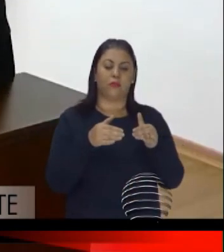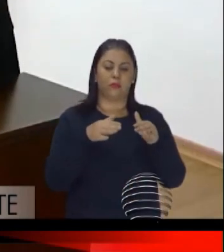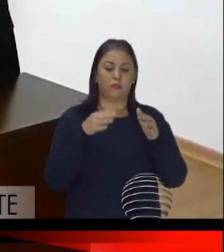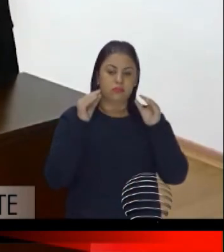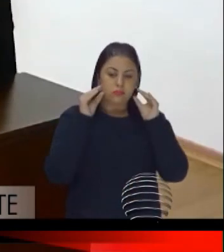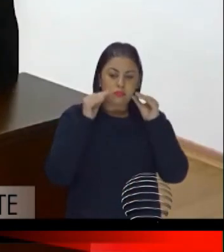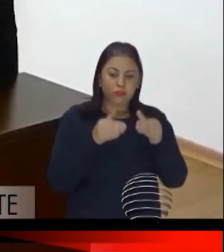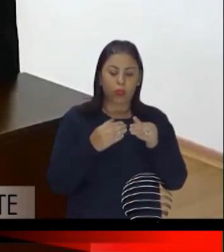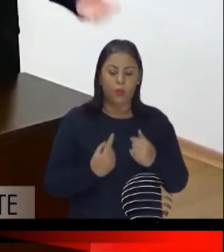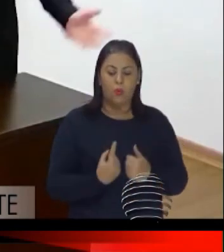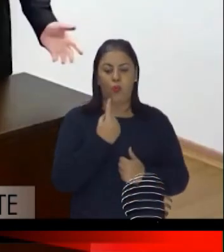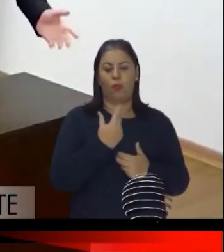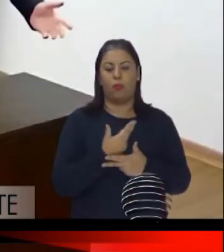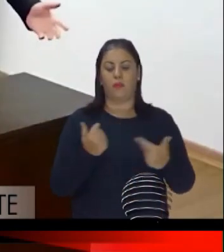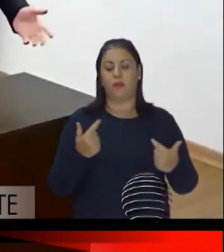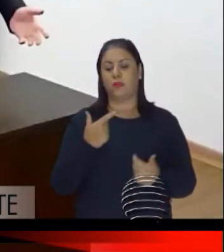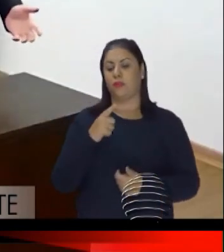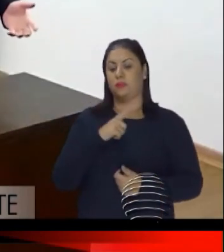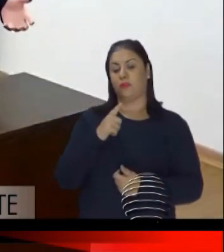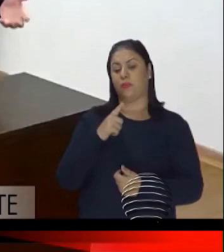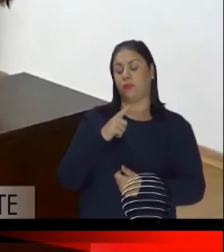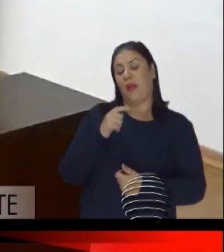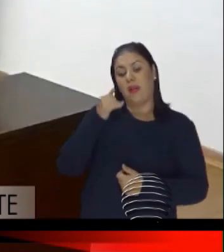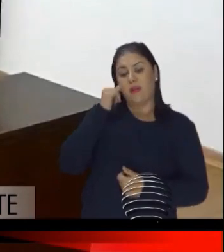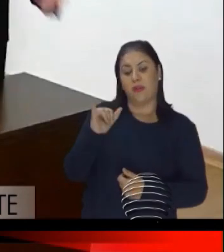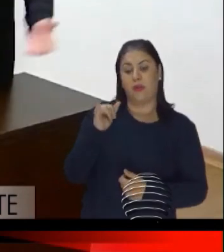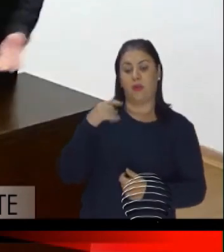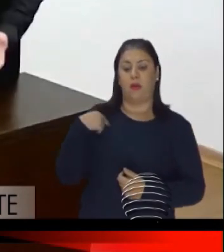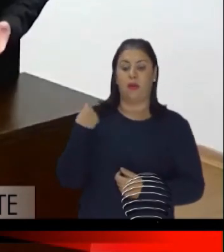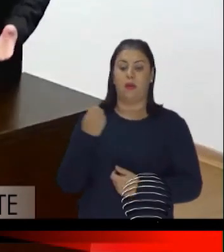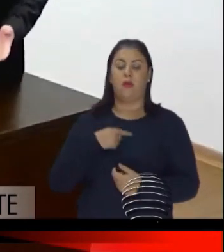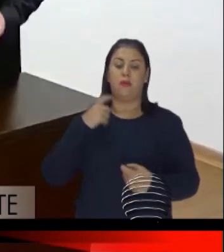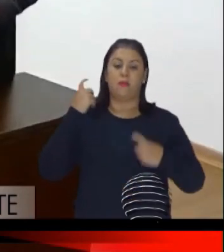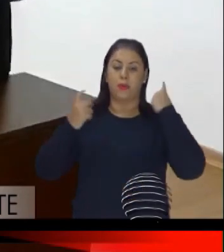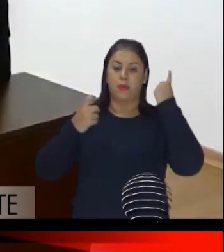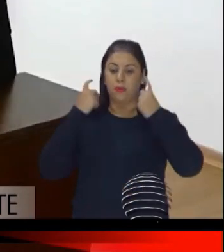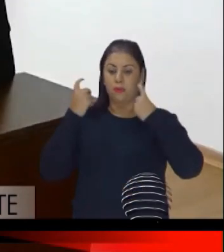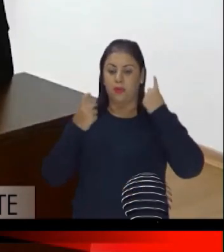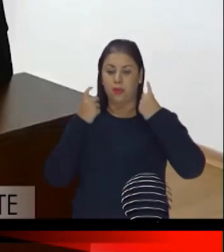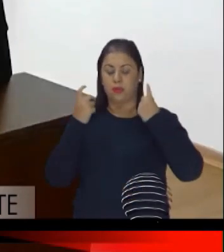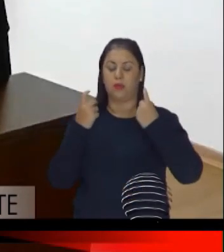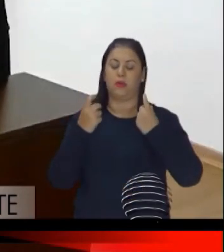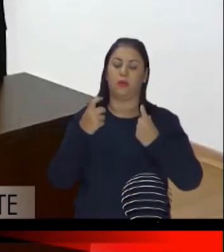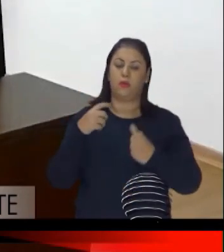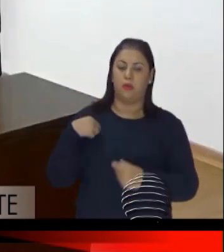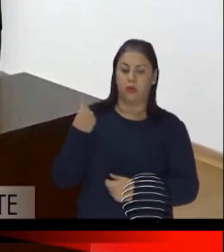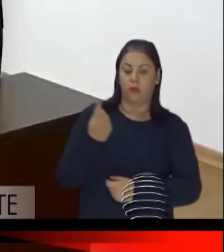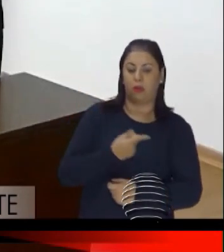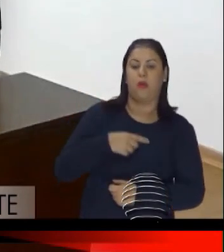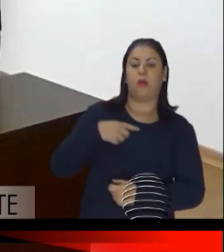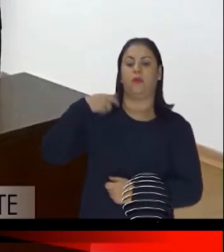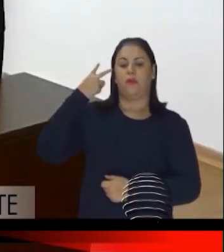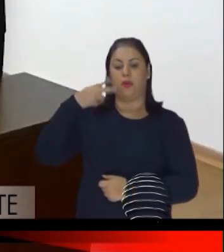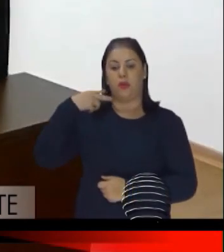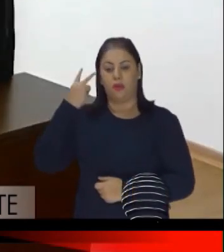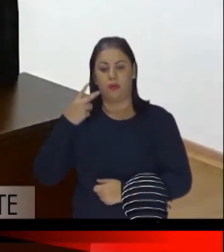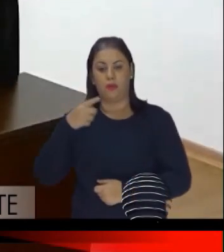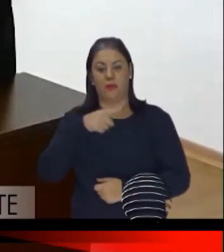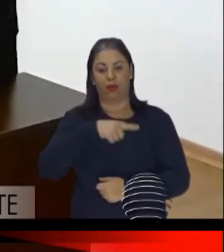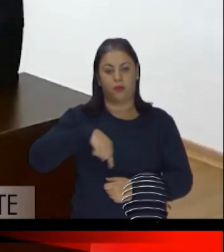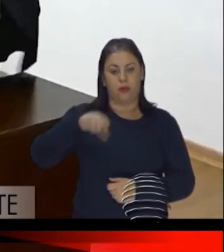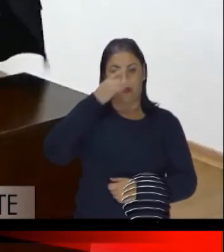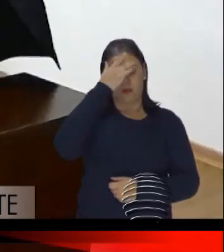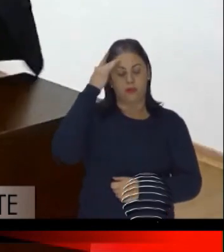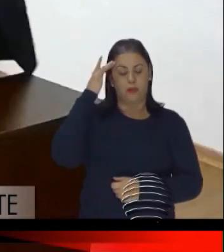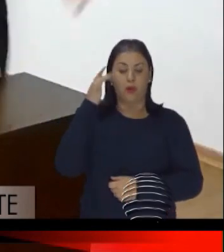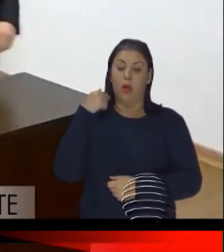que não haja uma preocupação em todos nós, em todos os munícipes. Né? Eu sei, eu não estou desconfiando